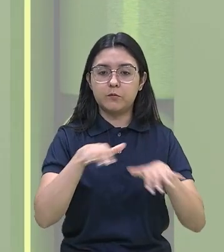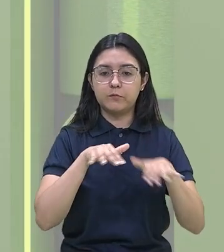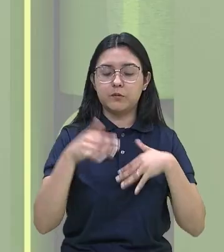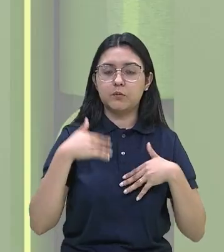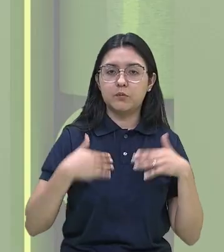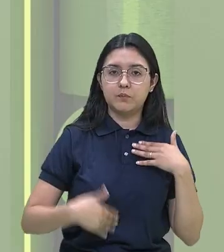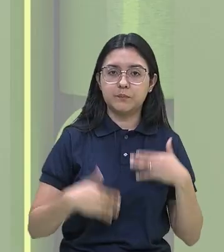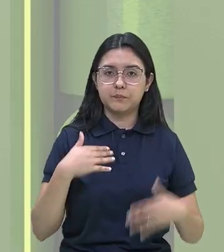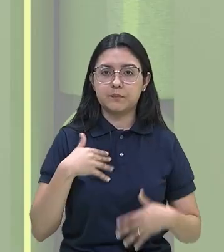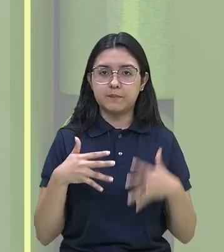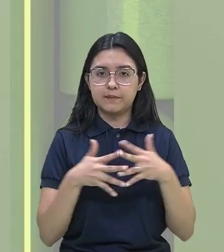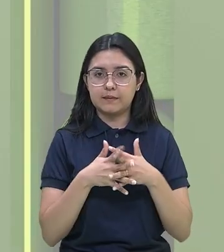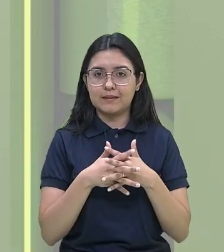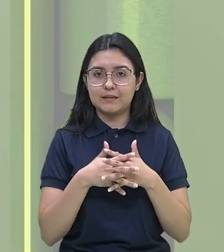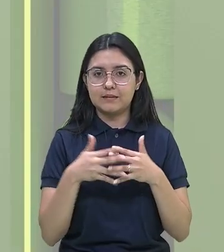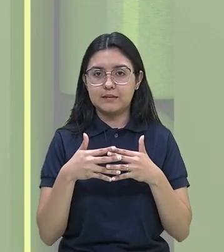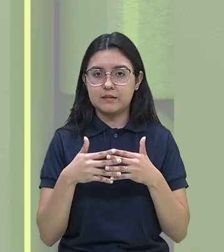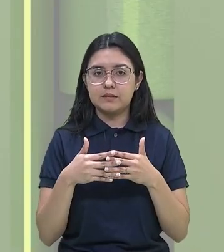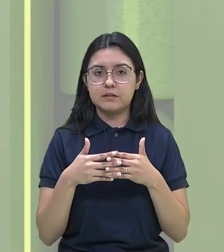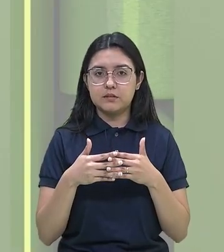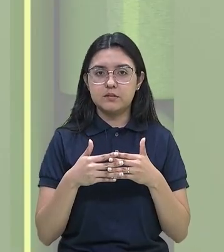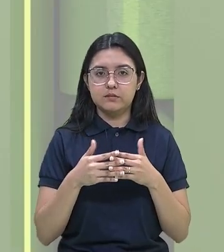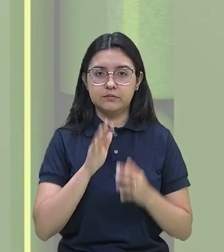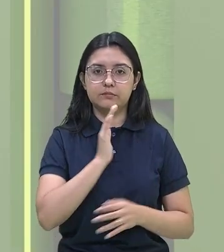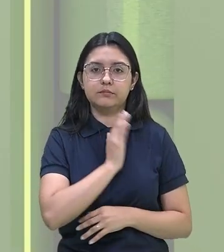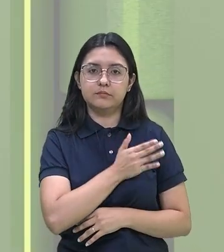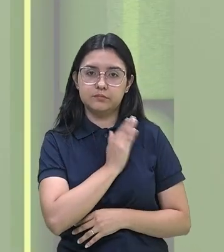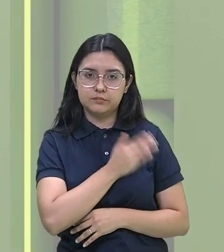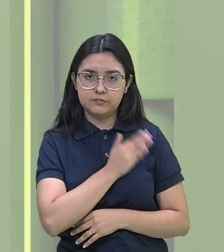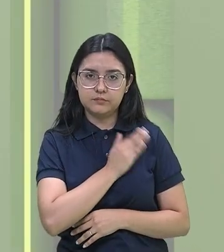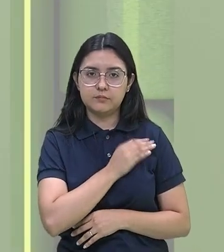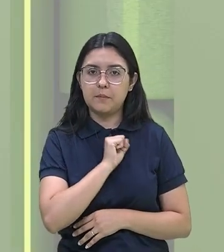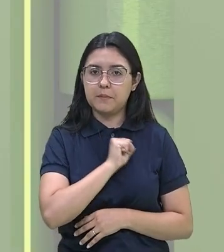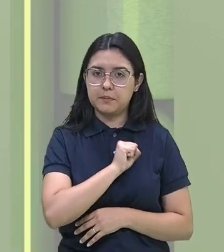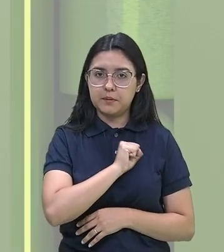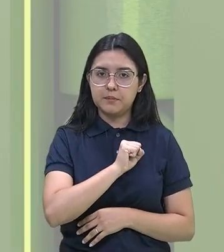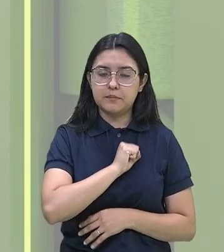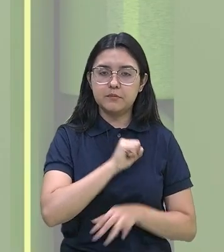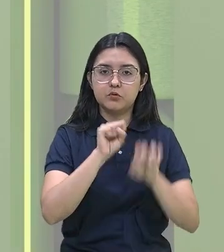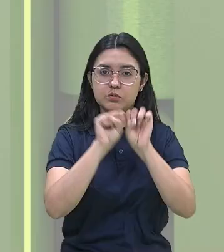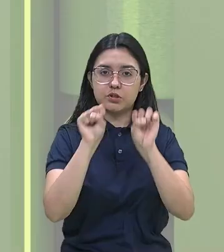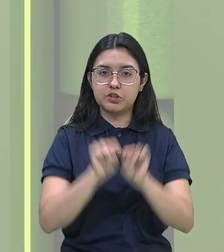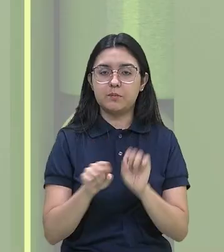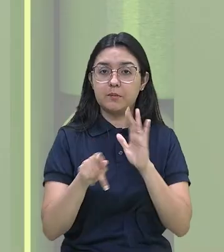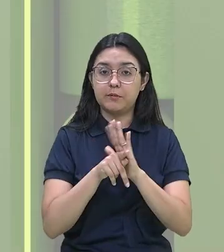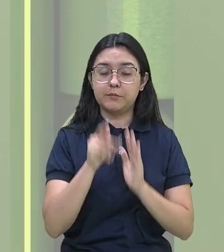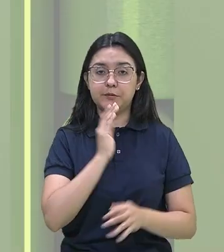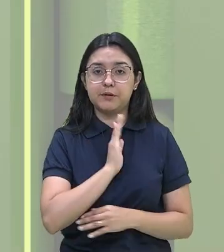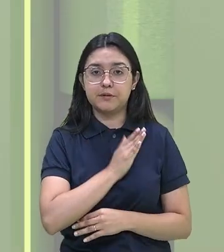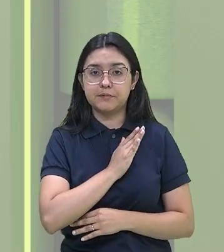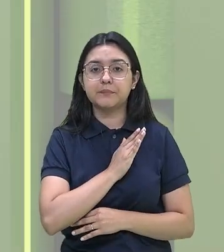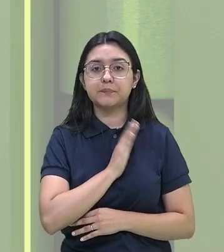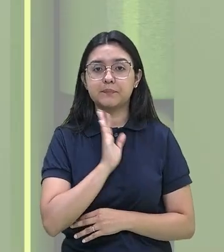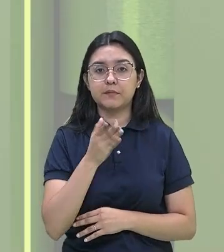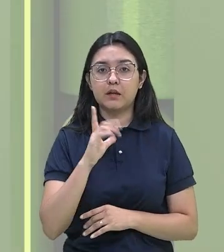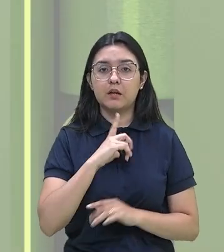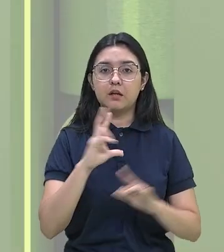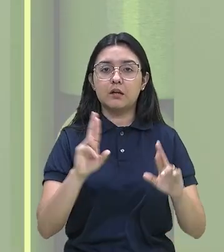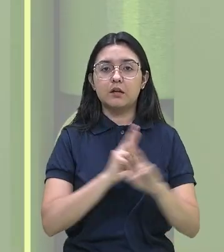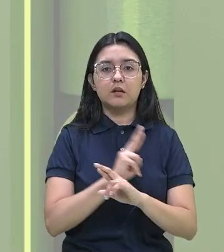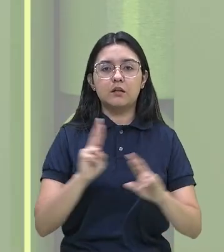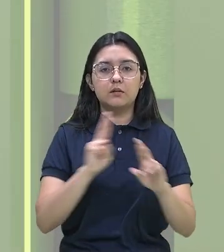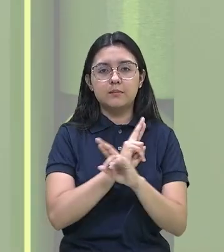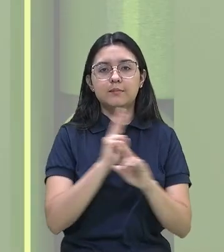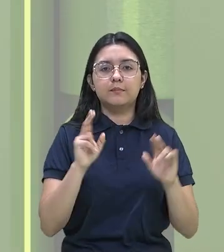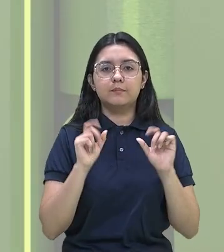de tecido, né, cardiovascular, do sistema cardiovascular, que já é relacionado